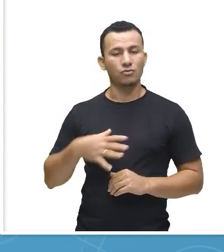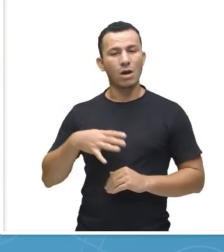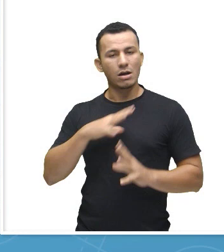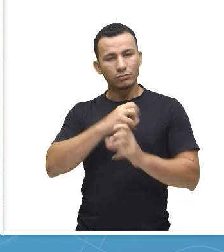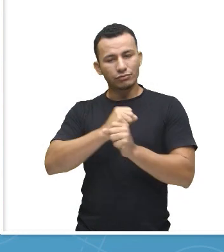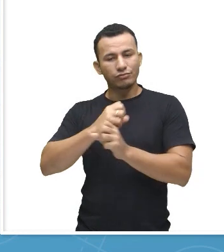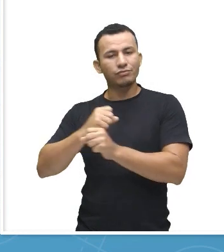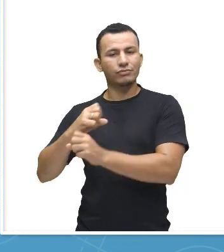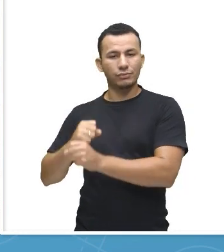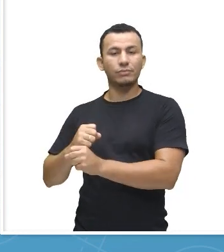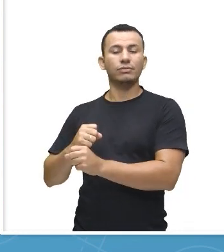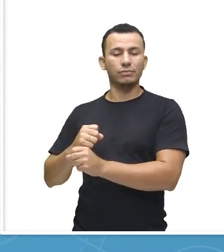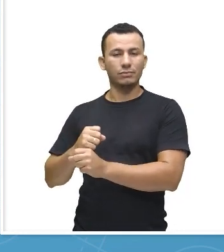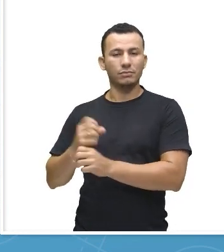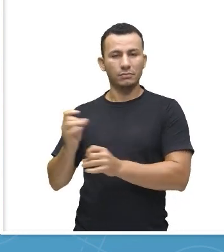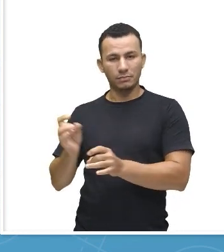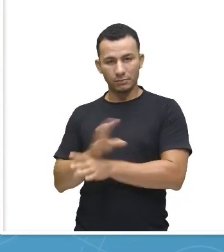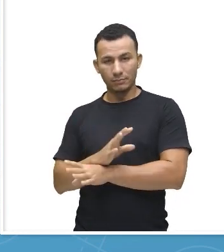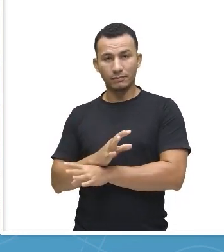né?